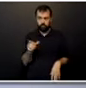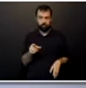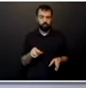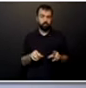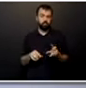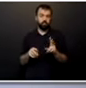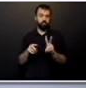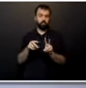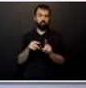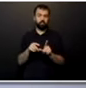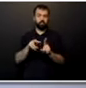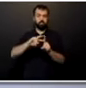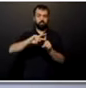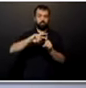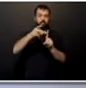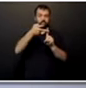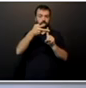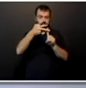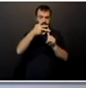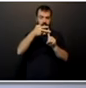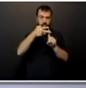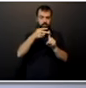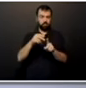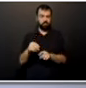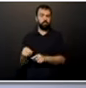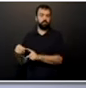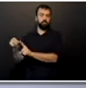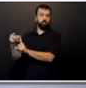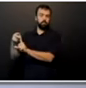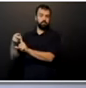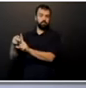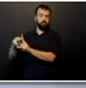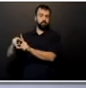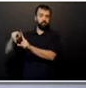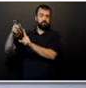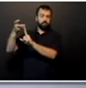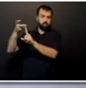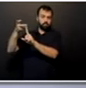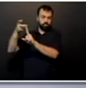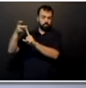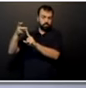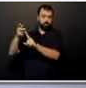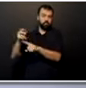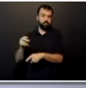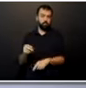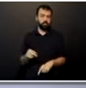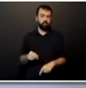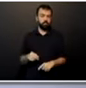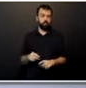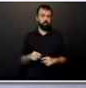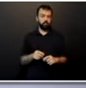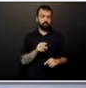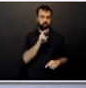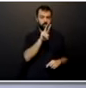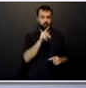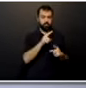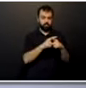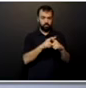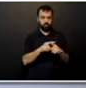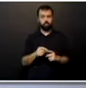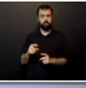eu dobrei a quantidade de água também do b a quantidade de